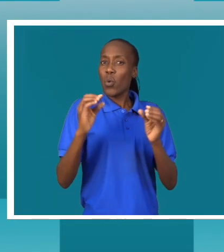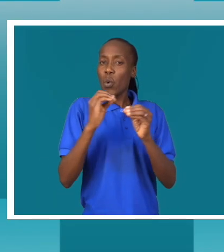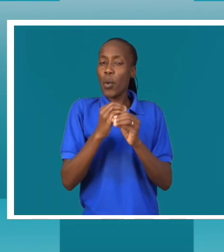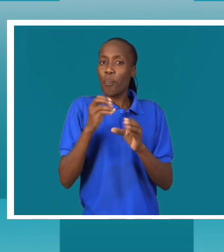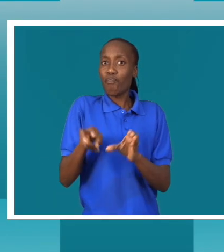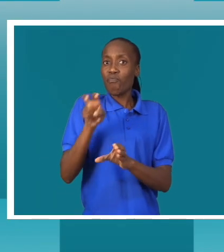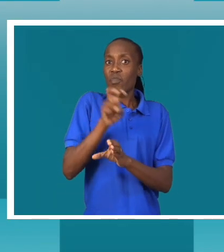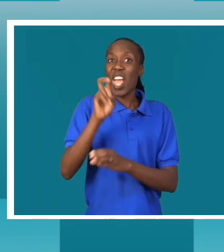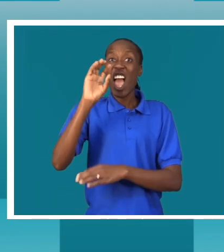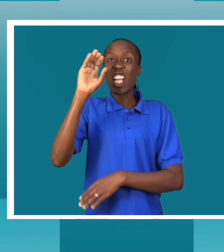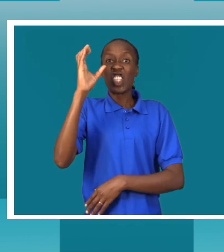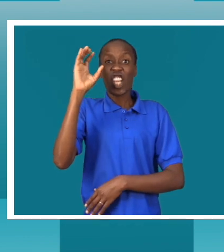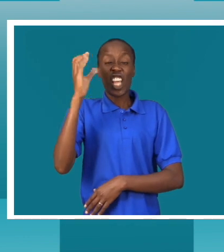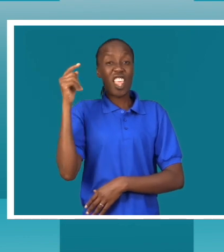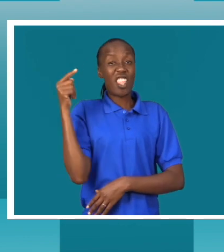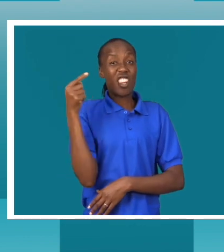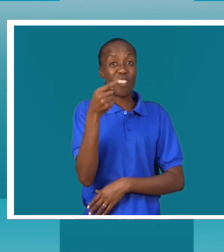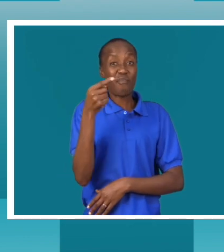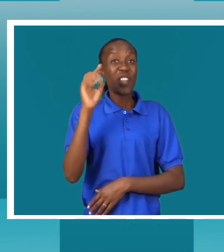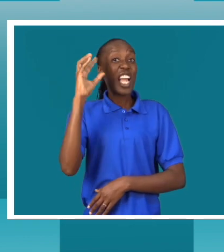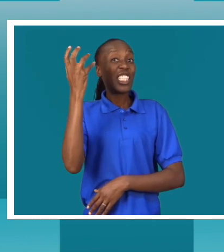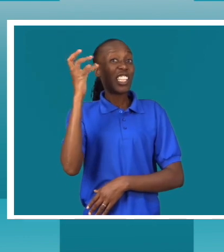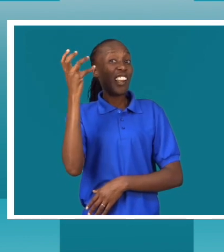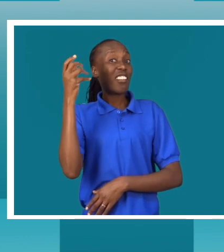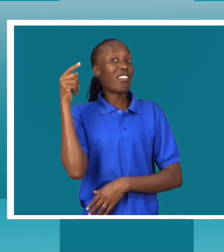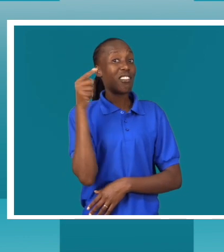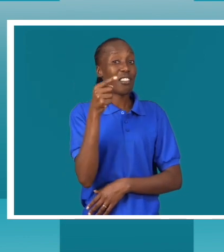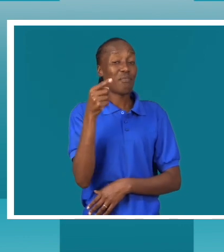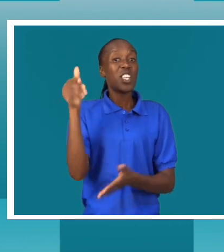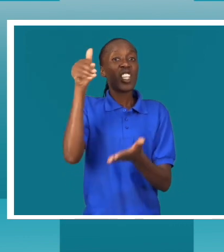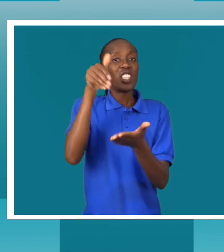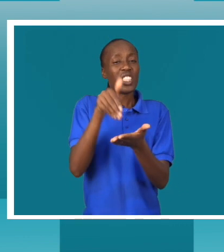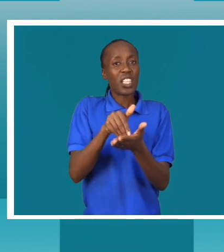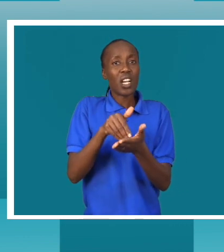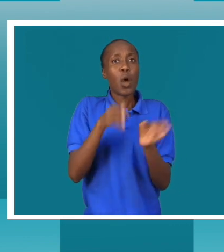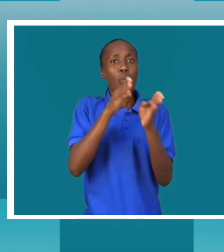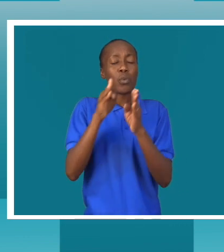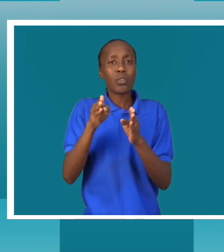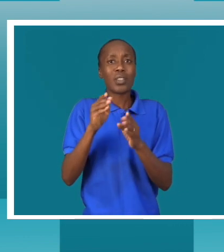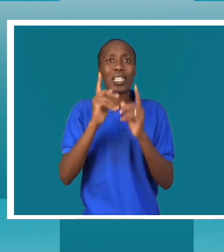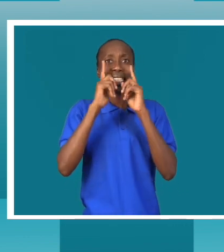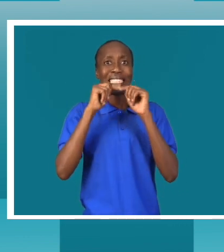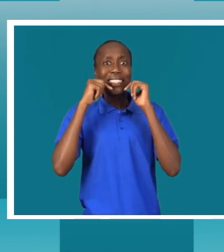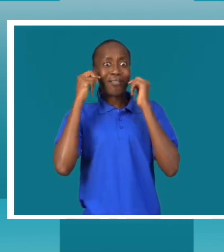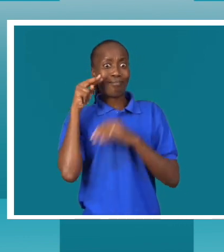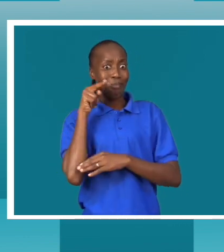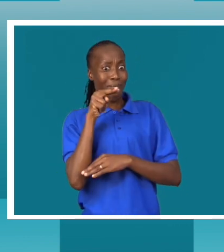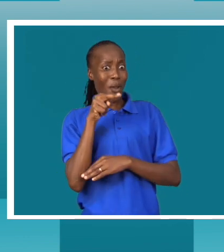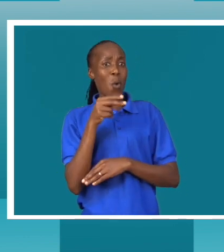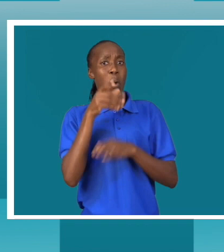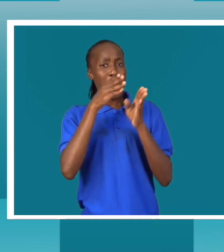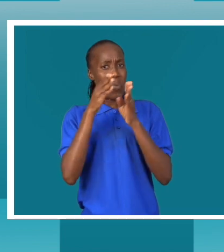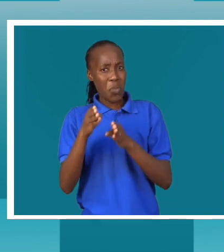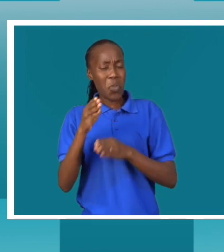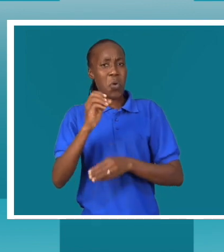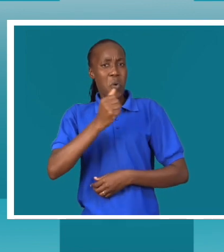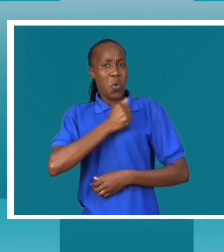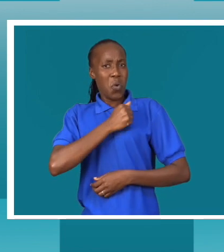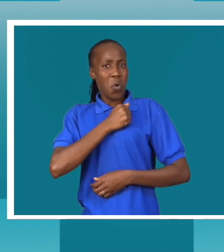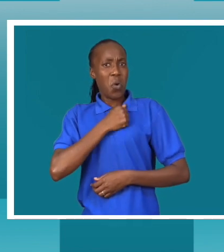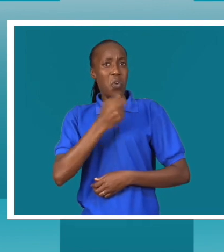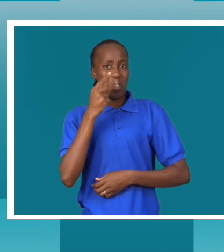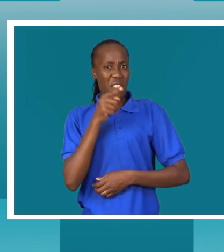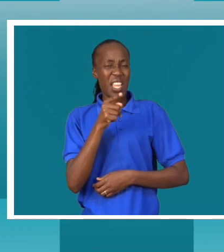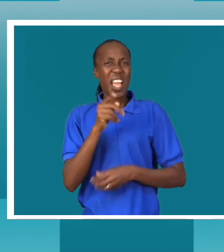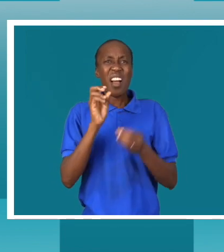praça dos combatentes rush que nem chegamos lá houve quem apoiasse e incentivasse a idéia